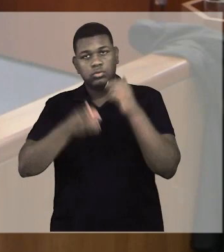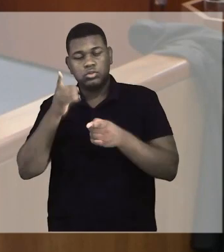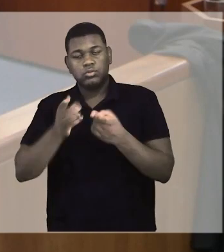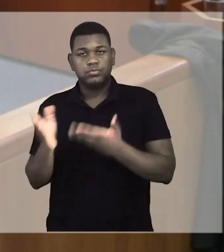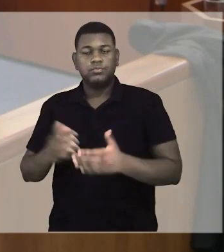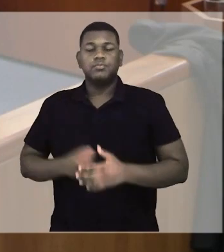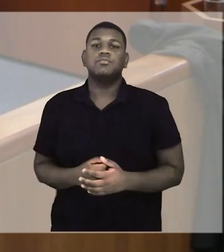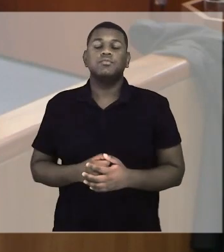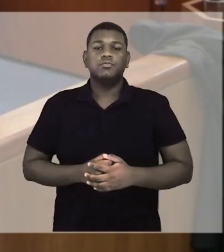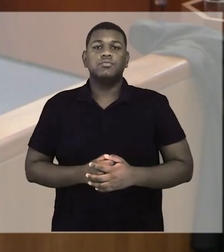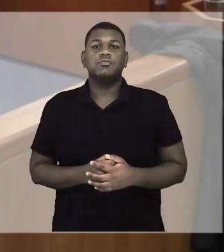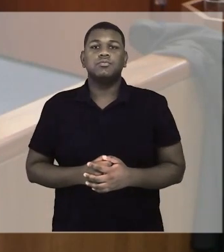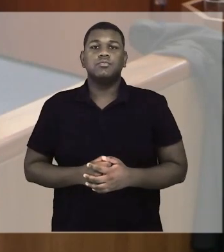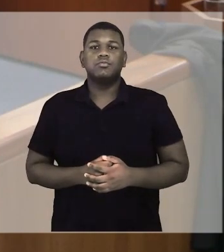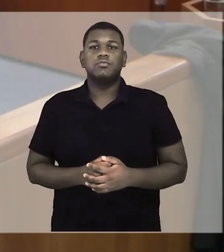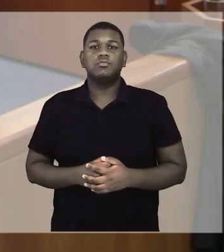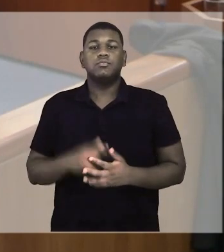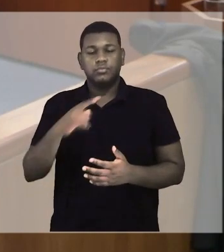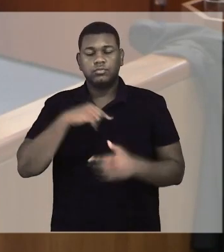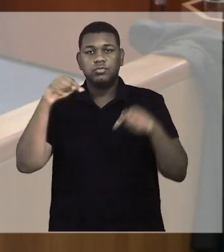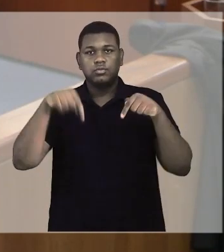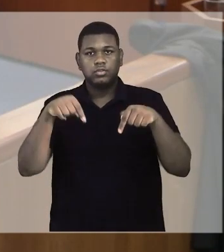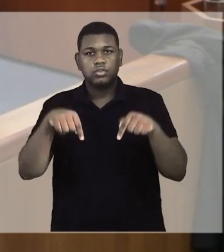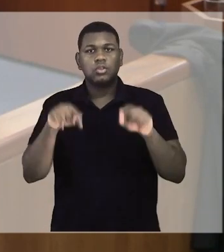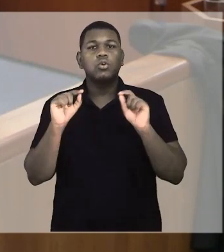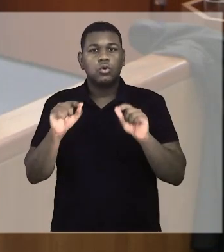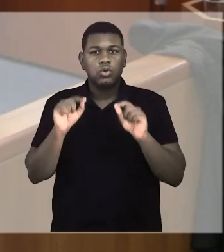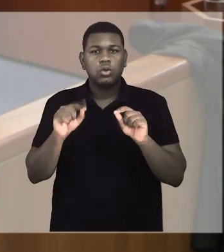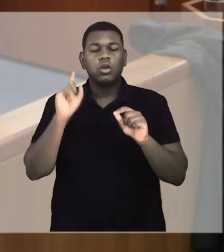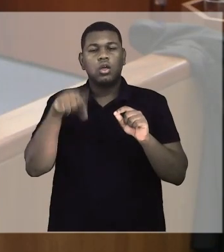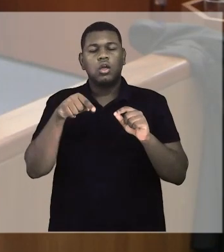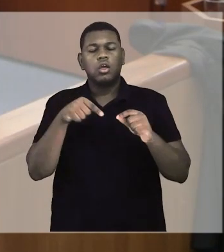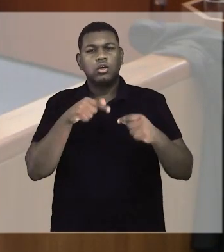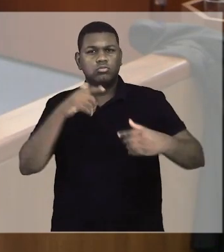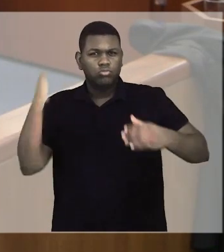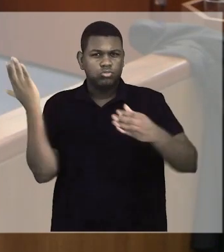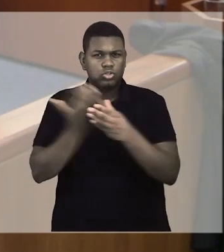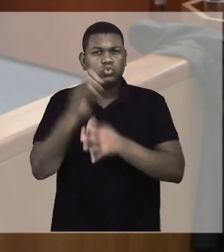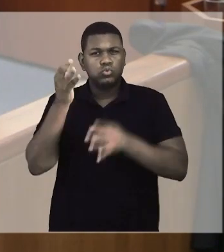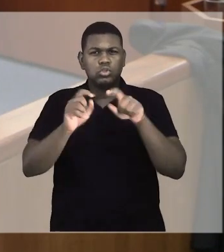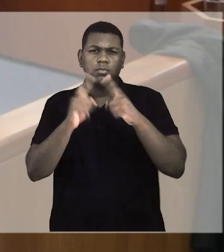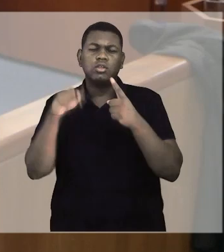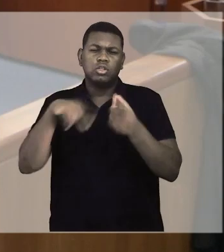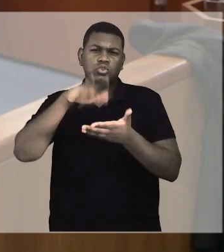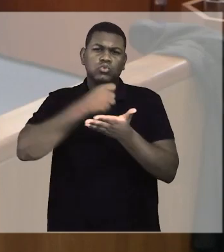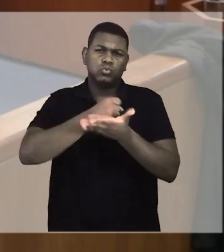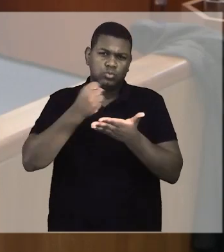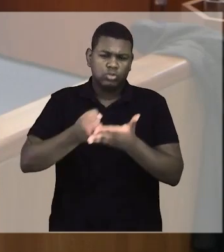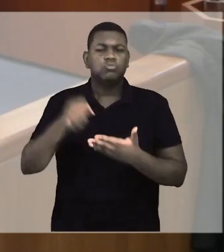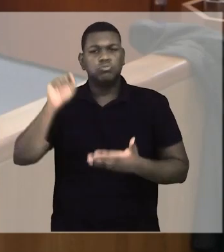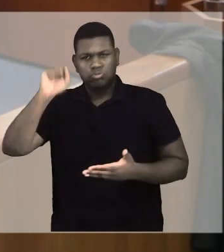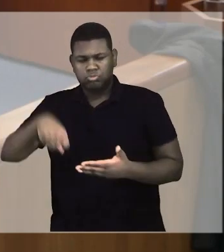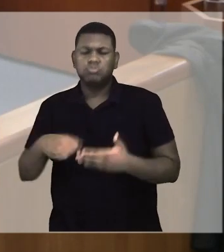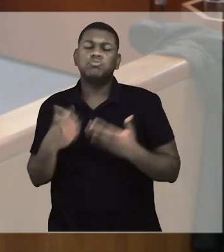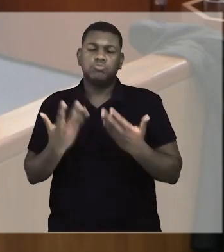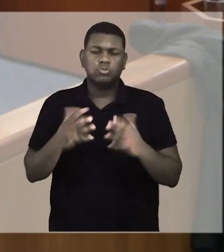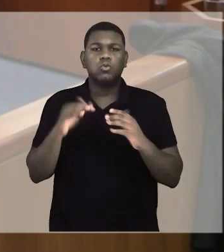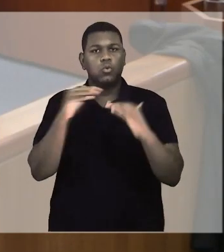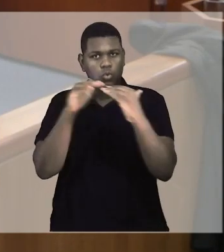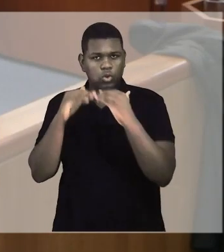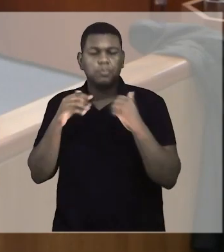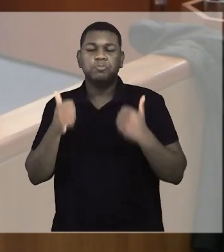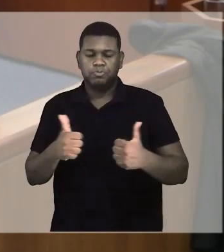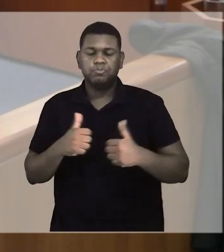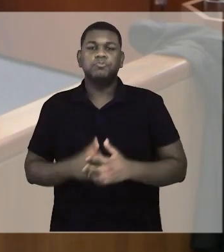de 2017, de relatoria do desembargador federal José Lunardelli. Desembargador federal aqui, Lunardelli, aqui é uma anotação do